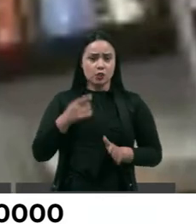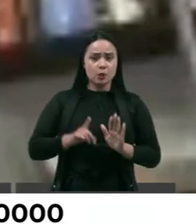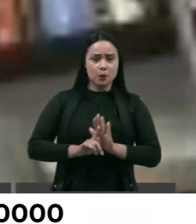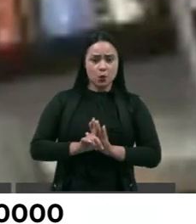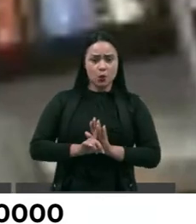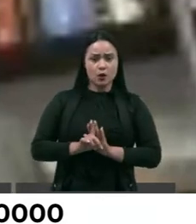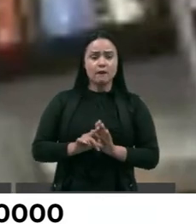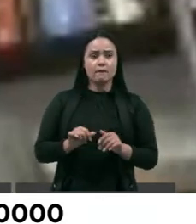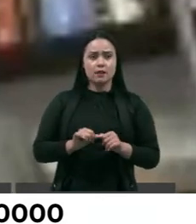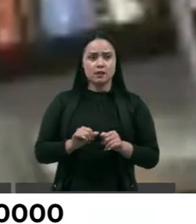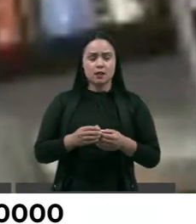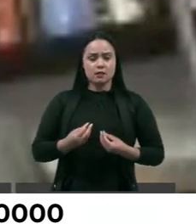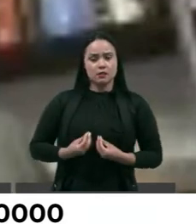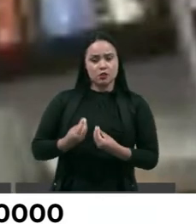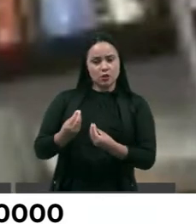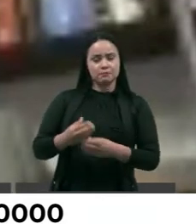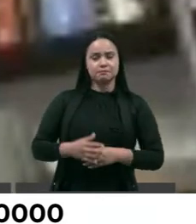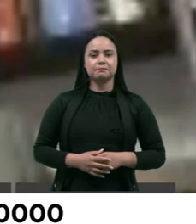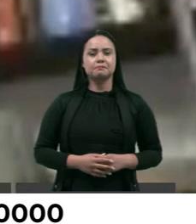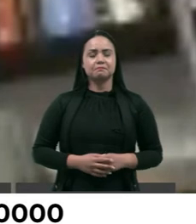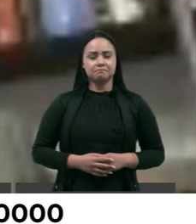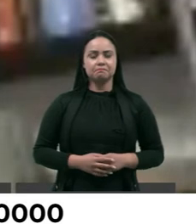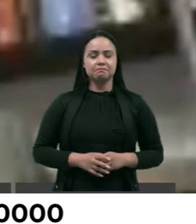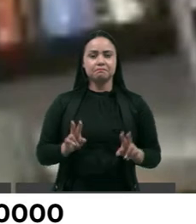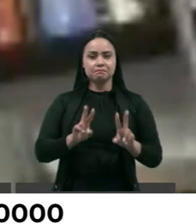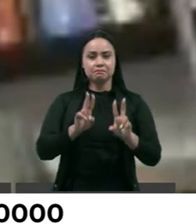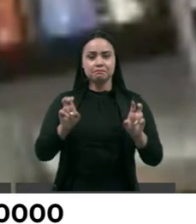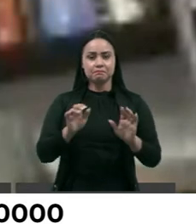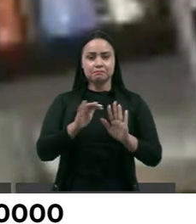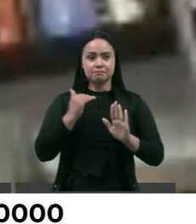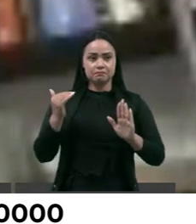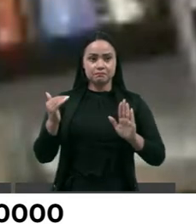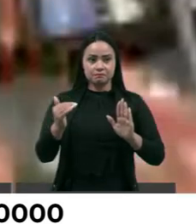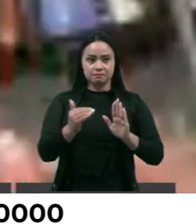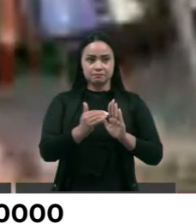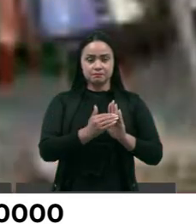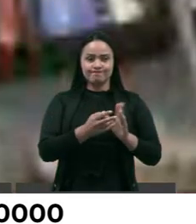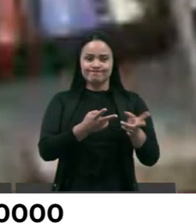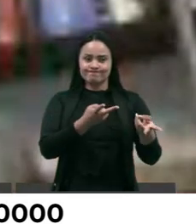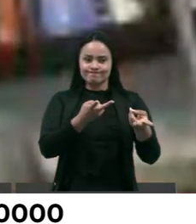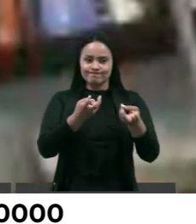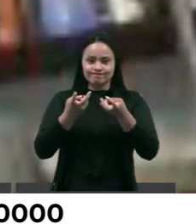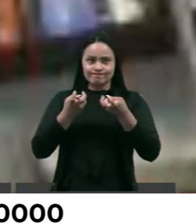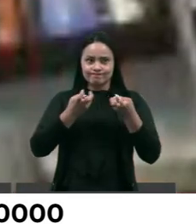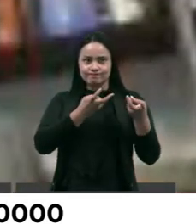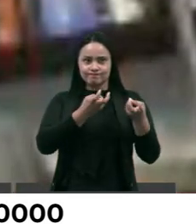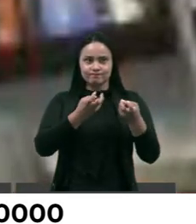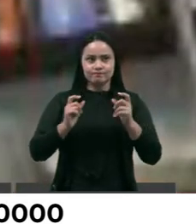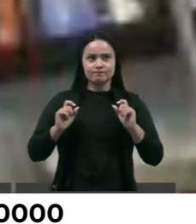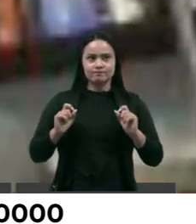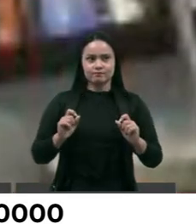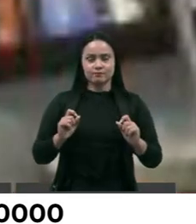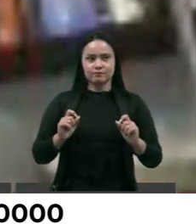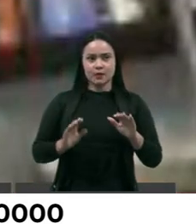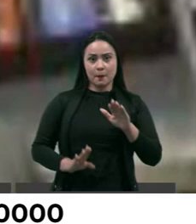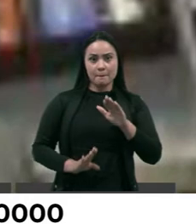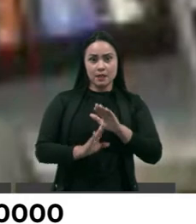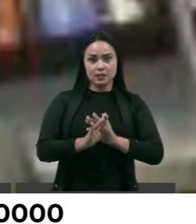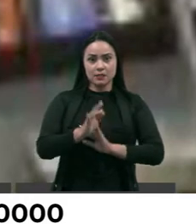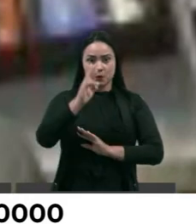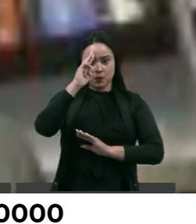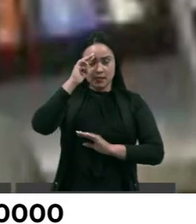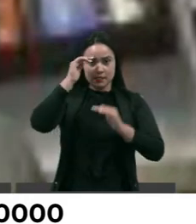procura fazer e se dedicar. A questão toda que eu observo, e com o máximo